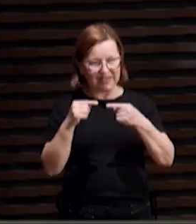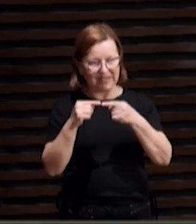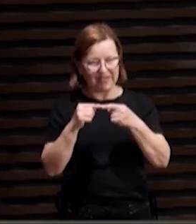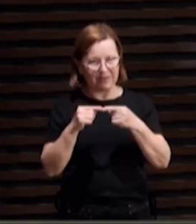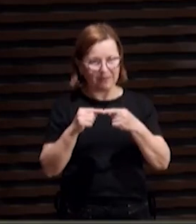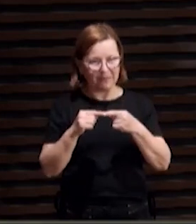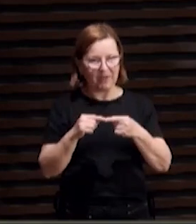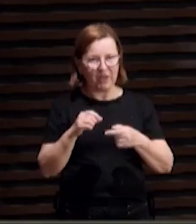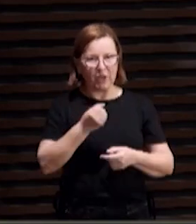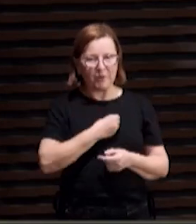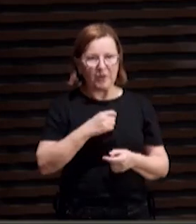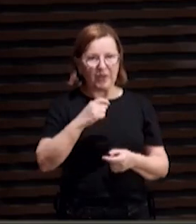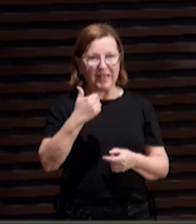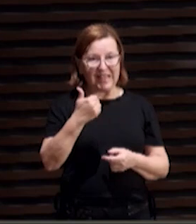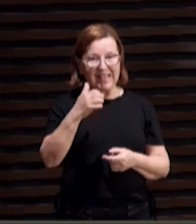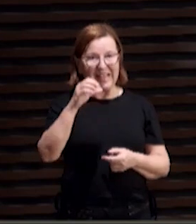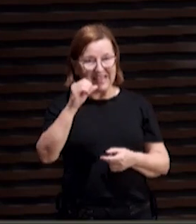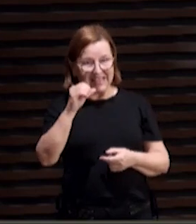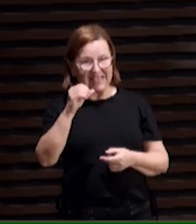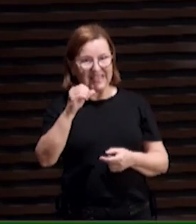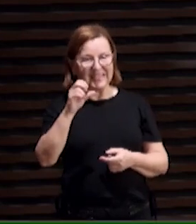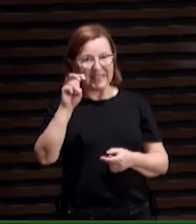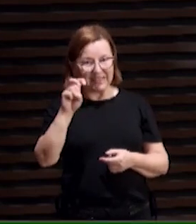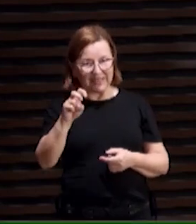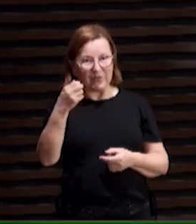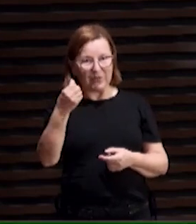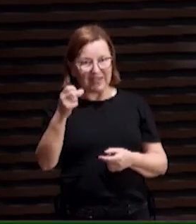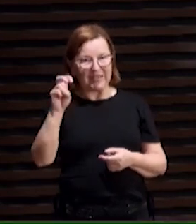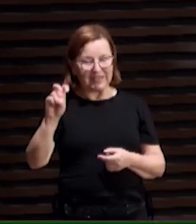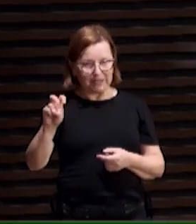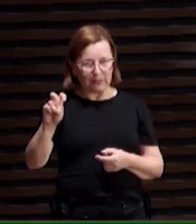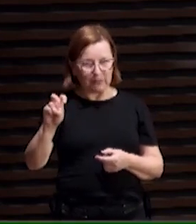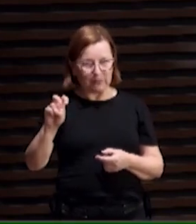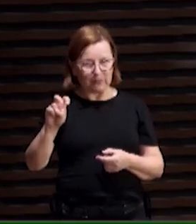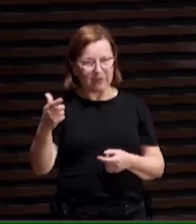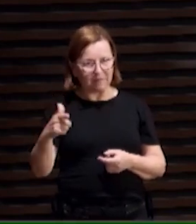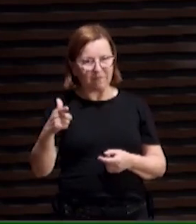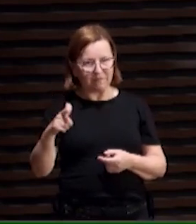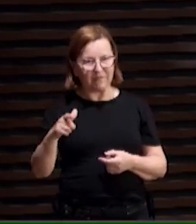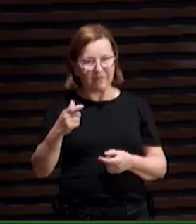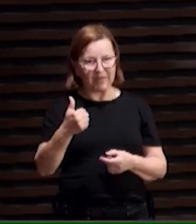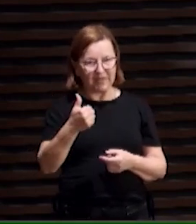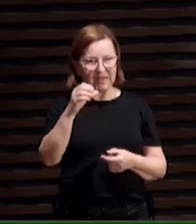10-5-6-5, 10-5-6-5, 10-5-6-5, 10-5-6-5, eles se repetem.